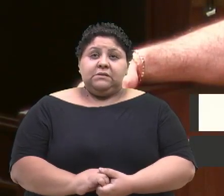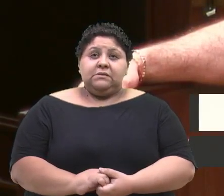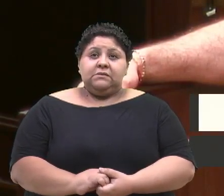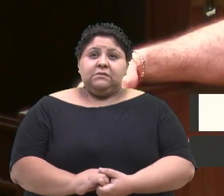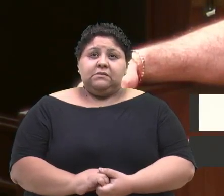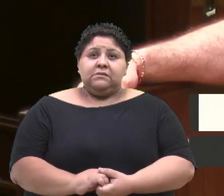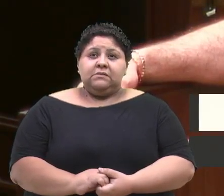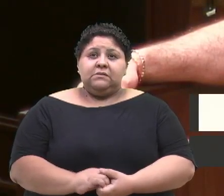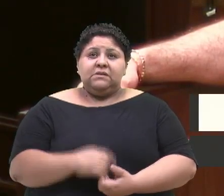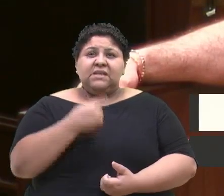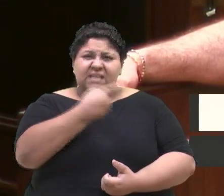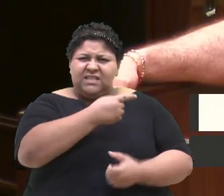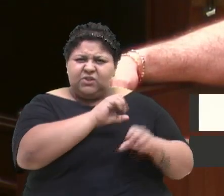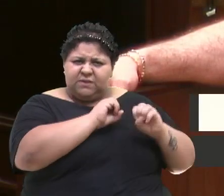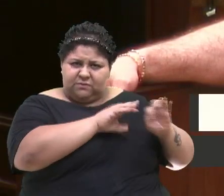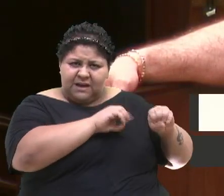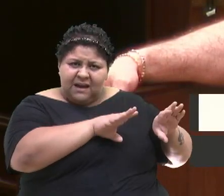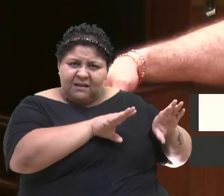Isso é educar?